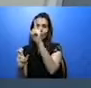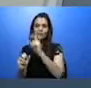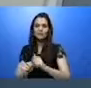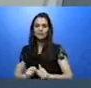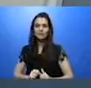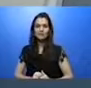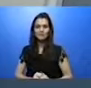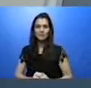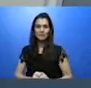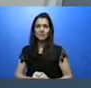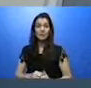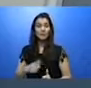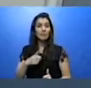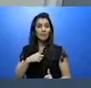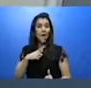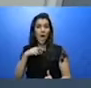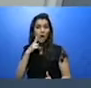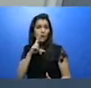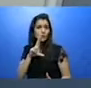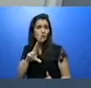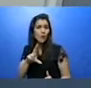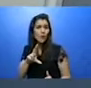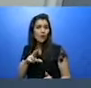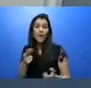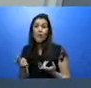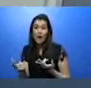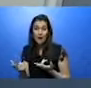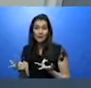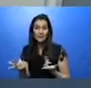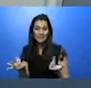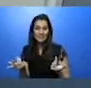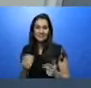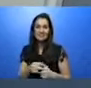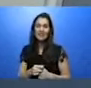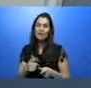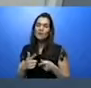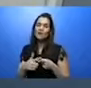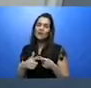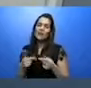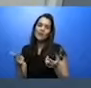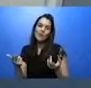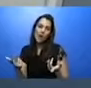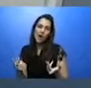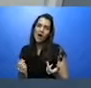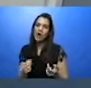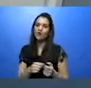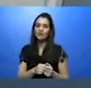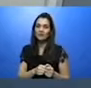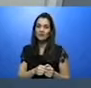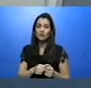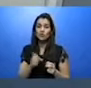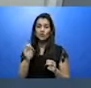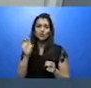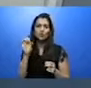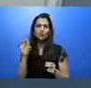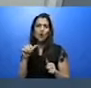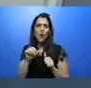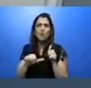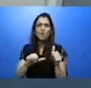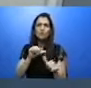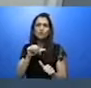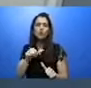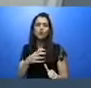Eu tenho o mesmo resultado, né? Porque eram os mesmos dados de cada continha, cada algoritmo. Mas eu acho